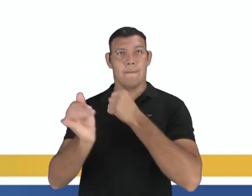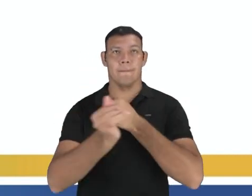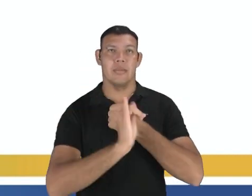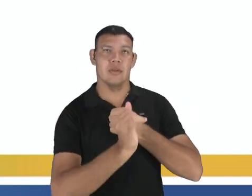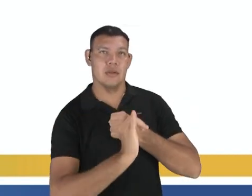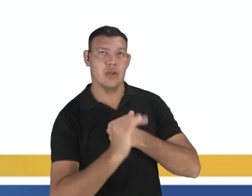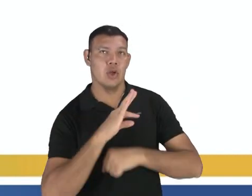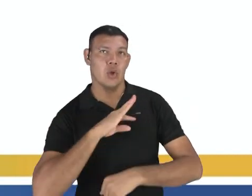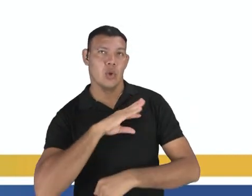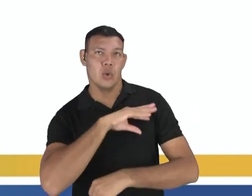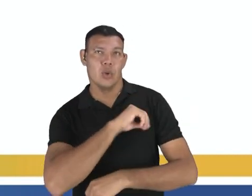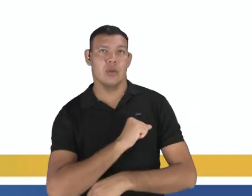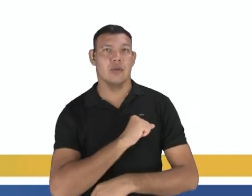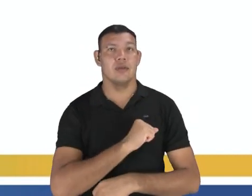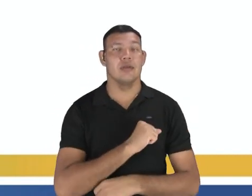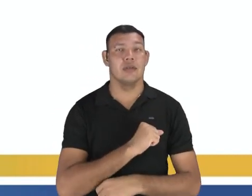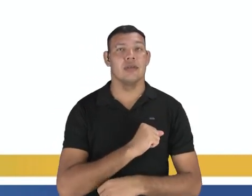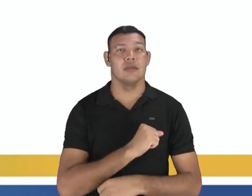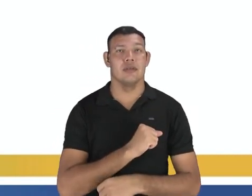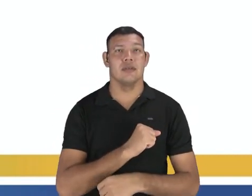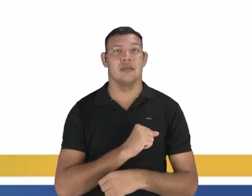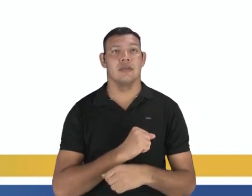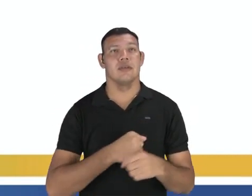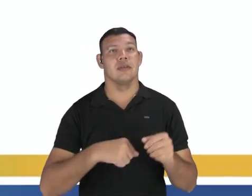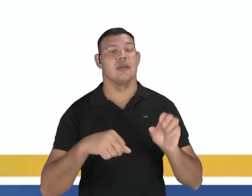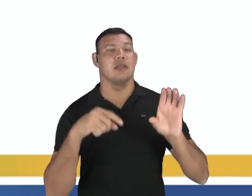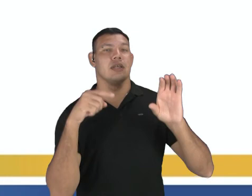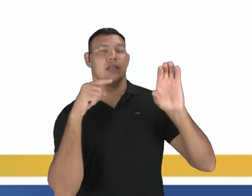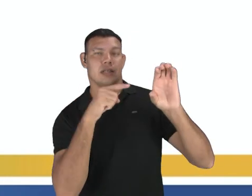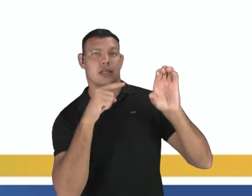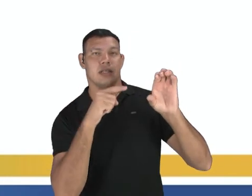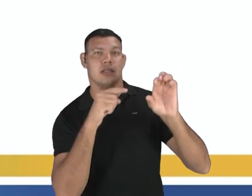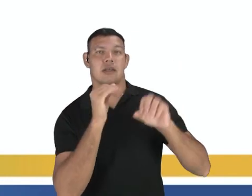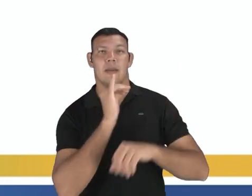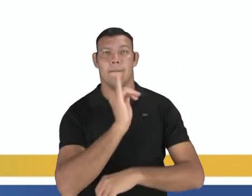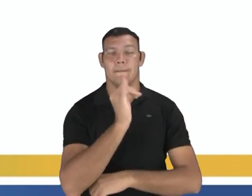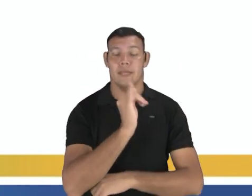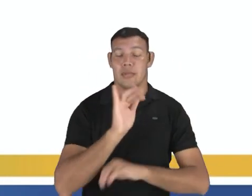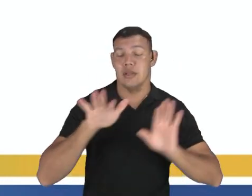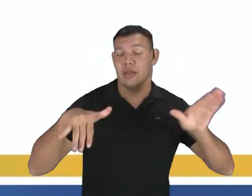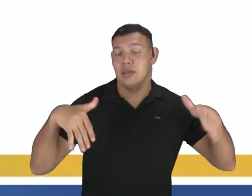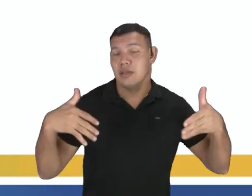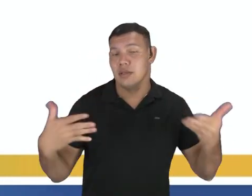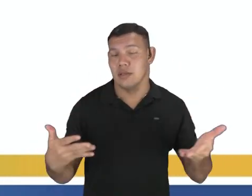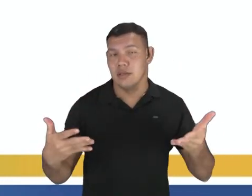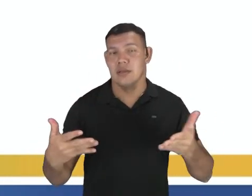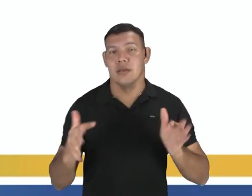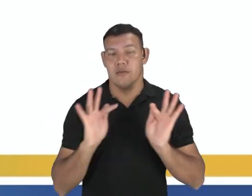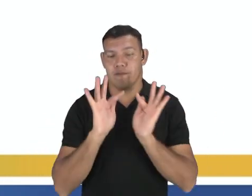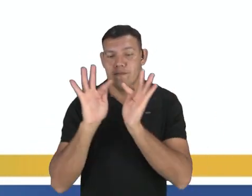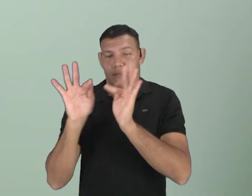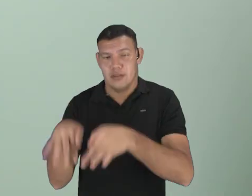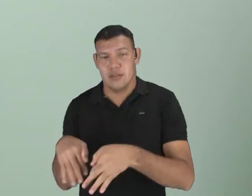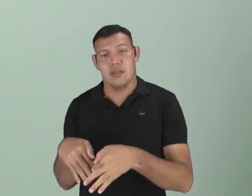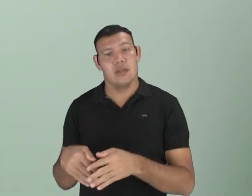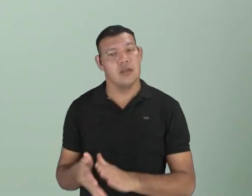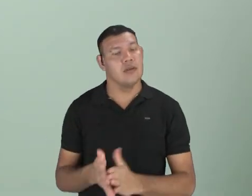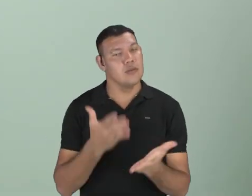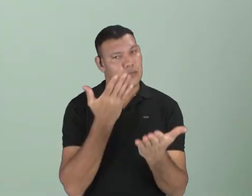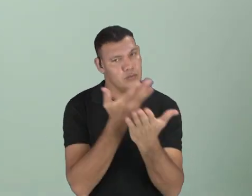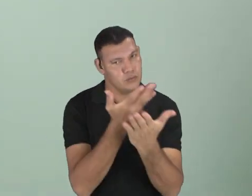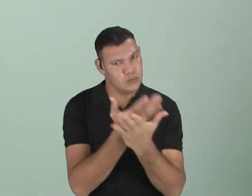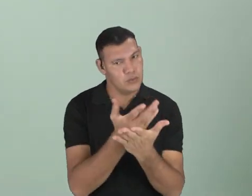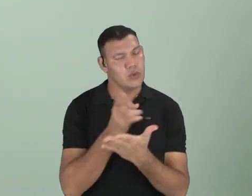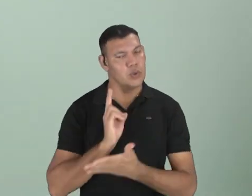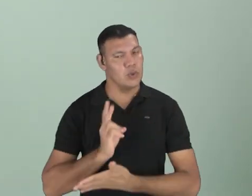com o quê? Gênero narrativo. No mais, é só isso. Deem continuidade ao estudo